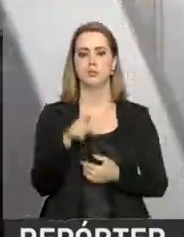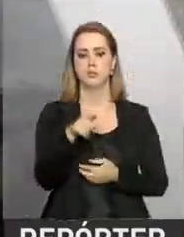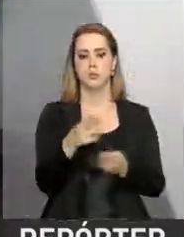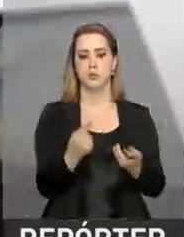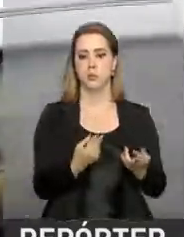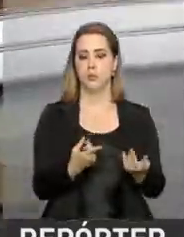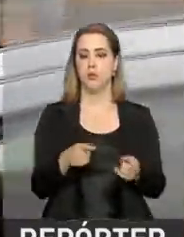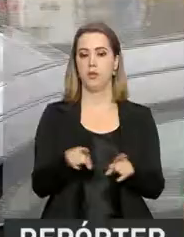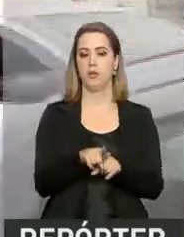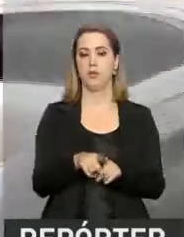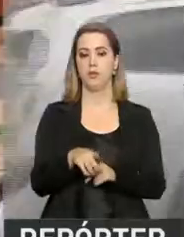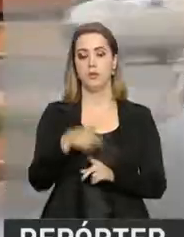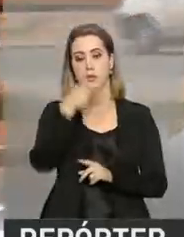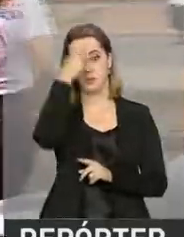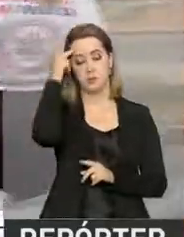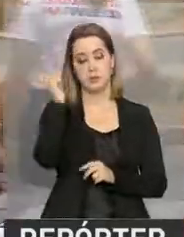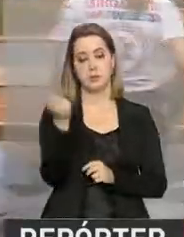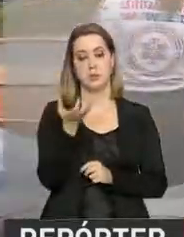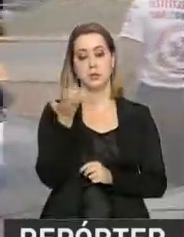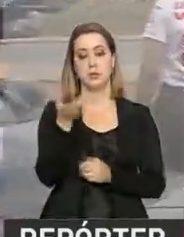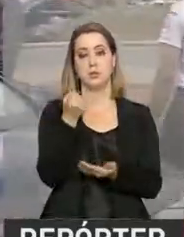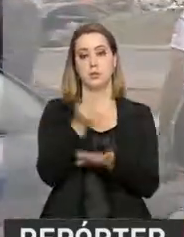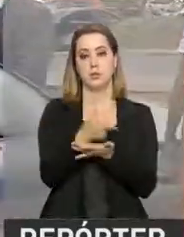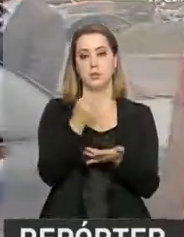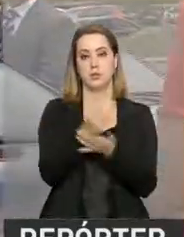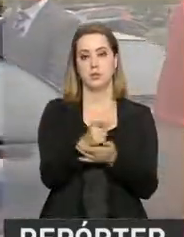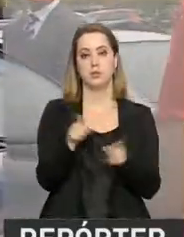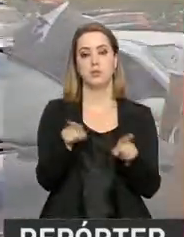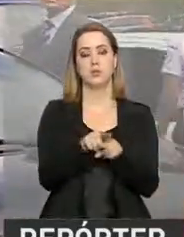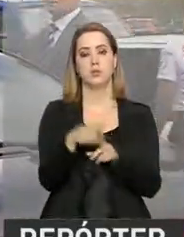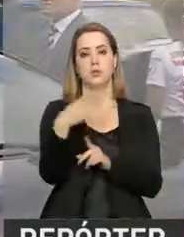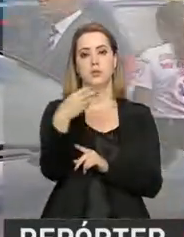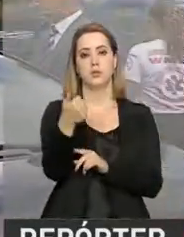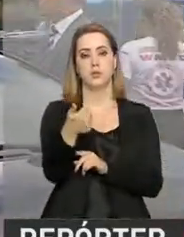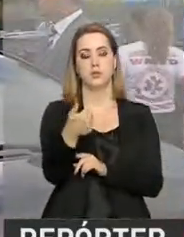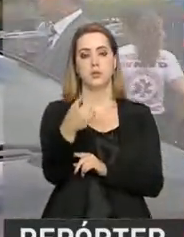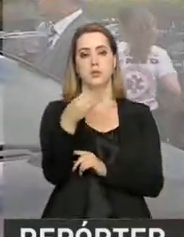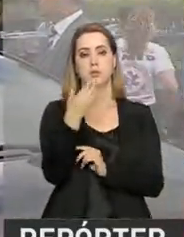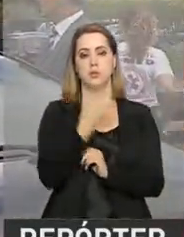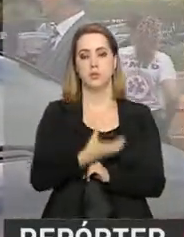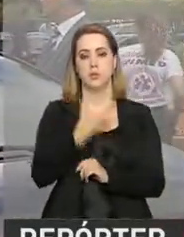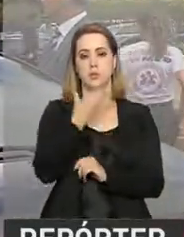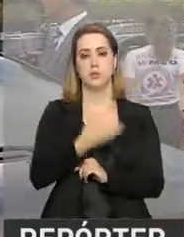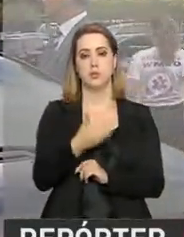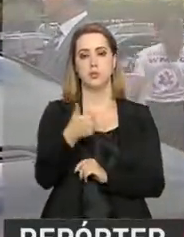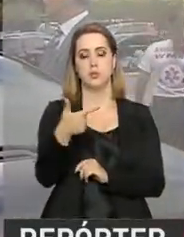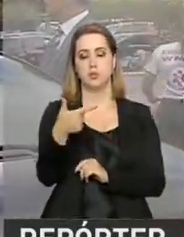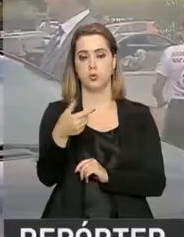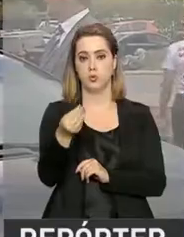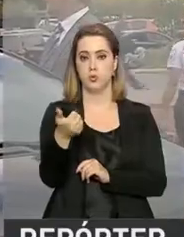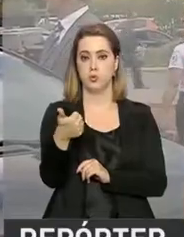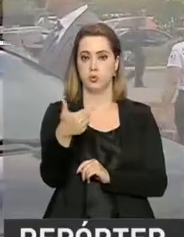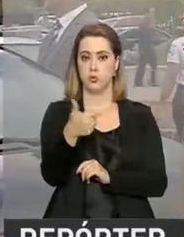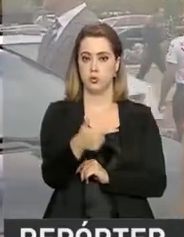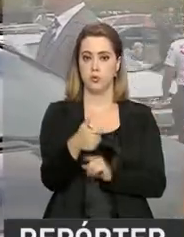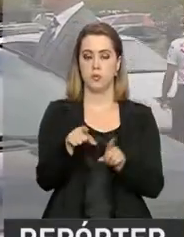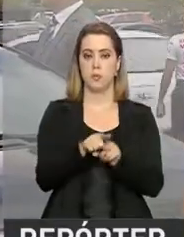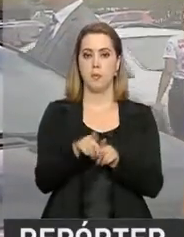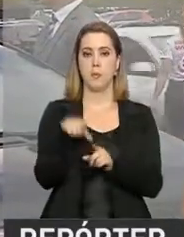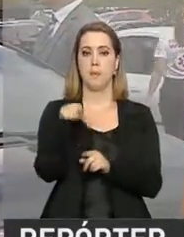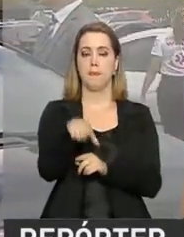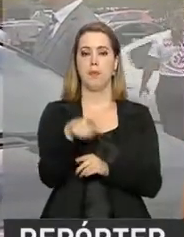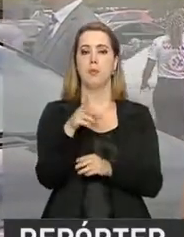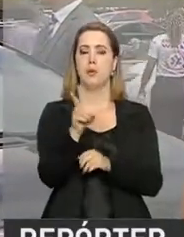joão os taxistas que quiserem contar os seus veículos de trabalho têm agora até o dia 31 de dezembro de 2021 para ter acesso ao fim o